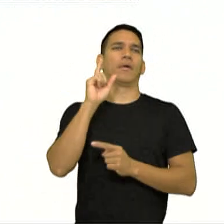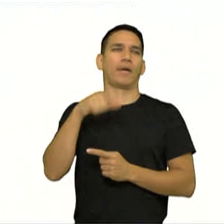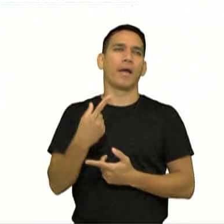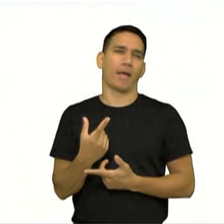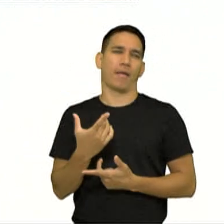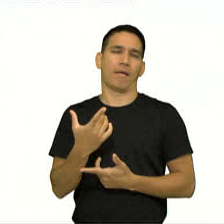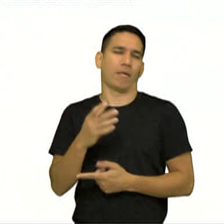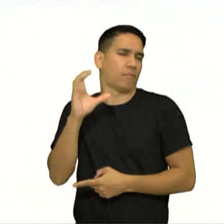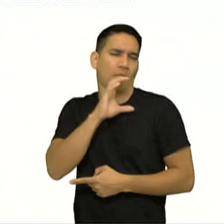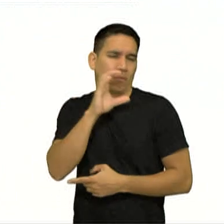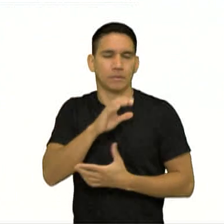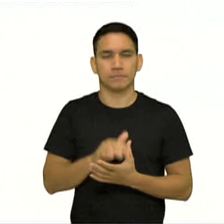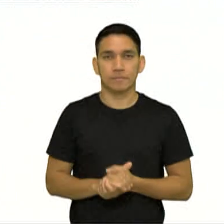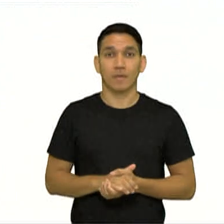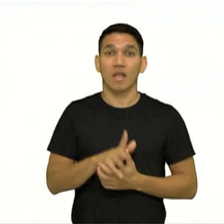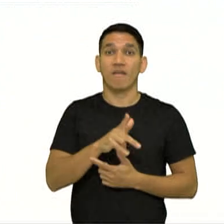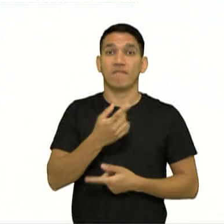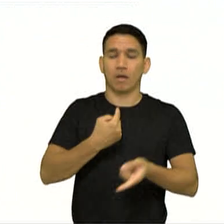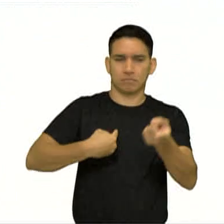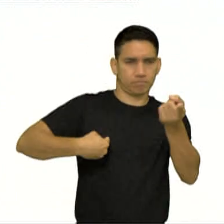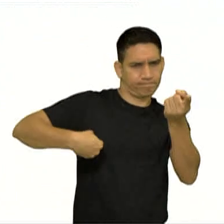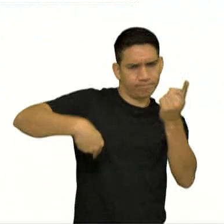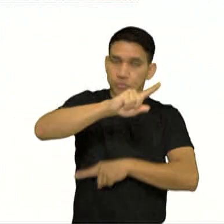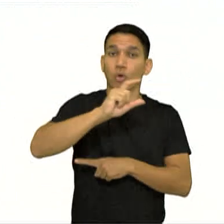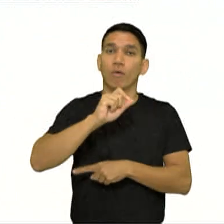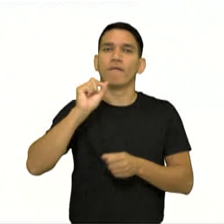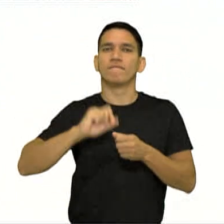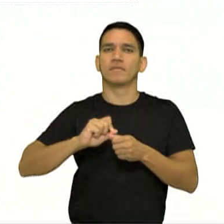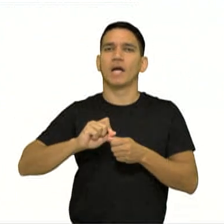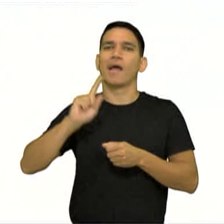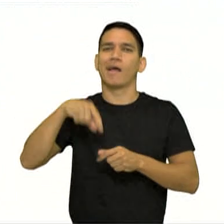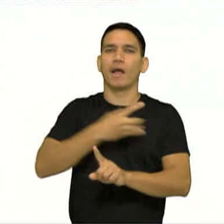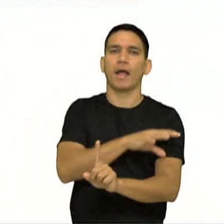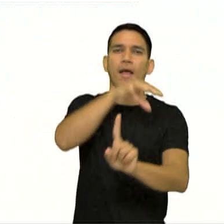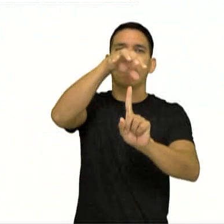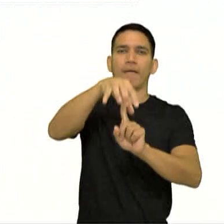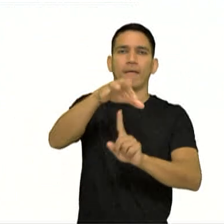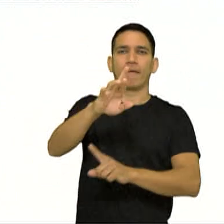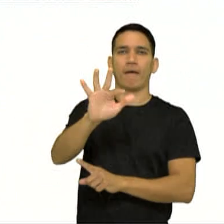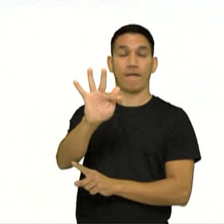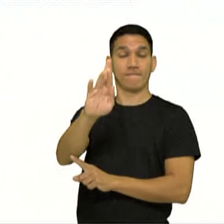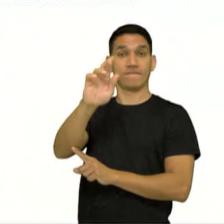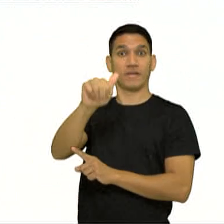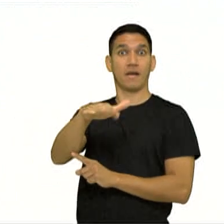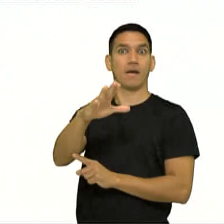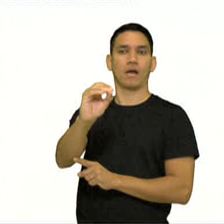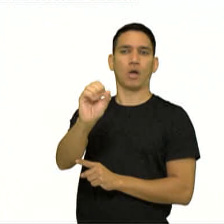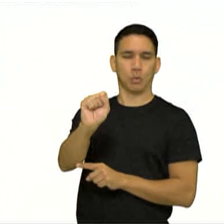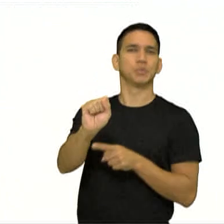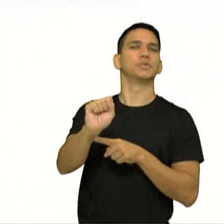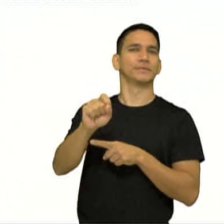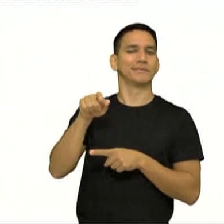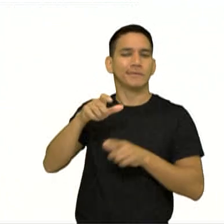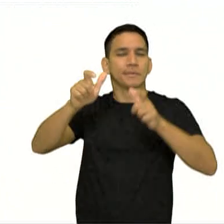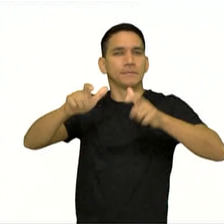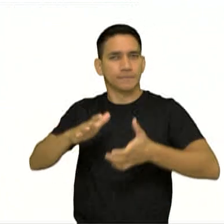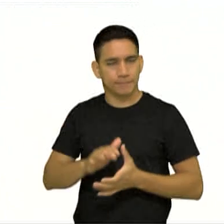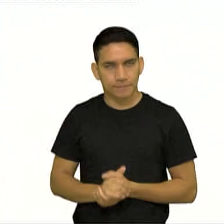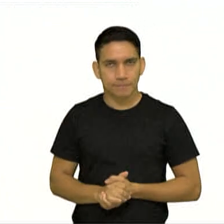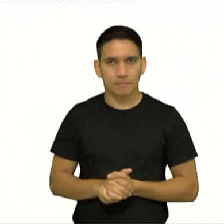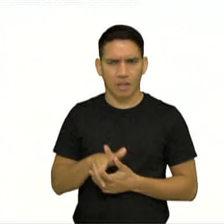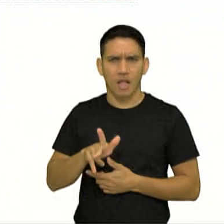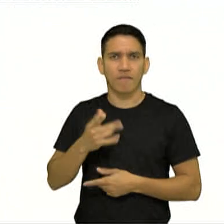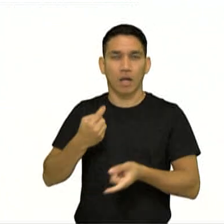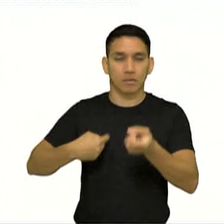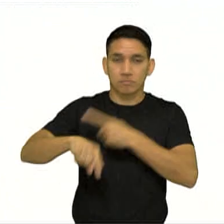né? E ele vai dar um golpe e ele vai se tornar o rei dos francos. Então, finalmente, ele vai dar